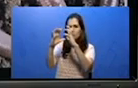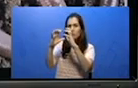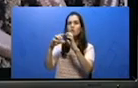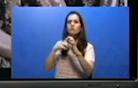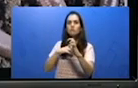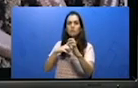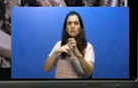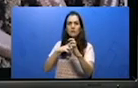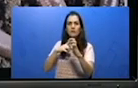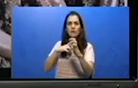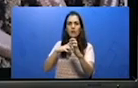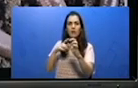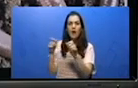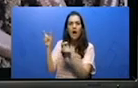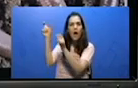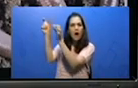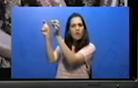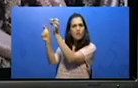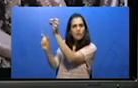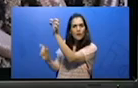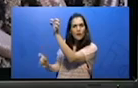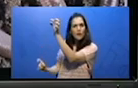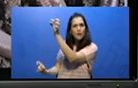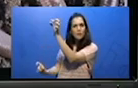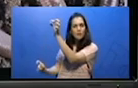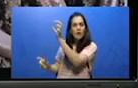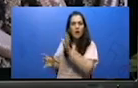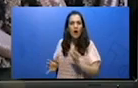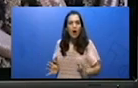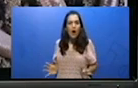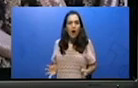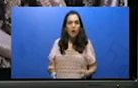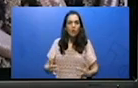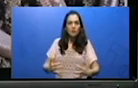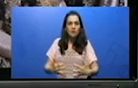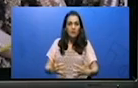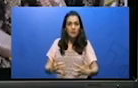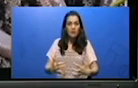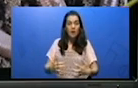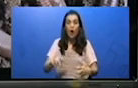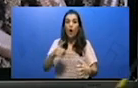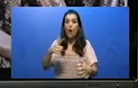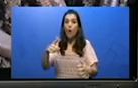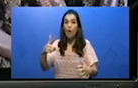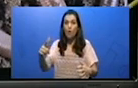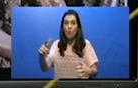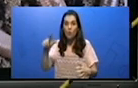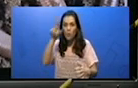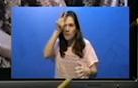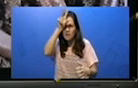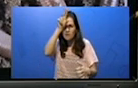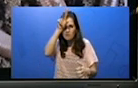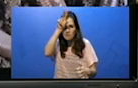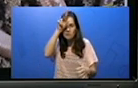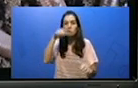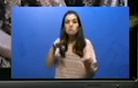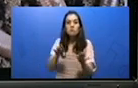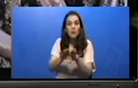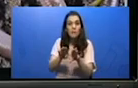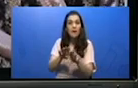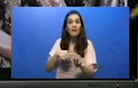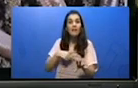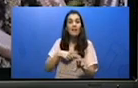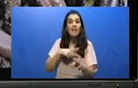central, as costelas, a coluna vertebral. Alguns insetos aracnídeos têm